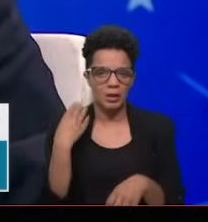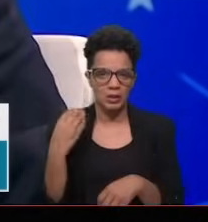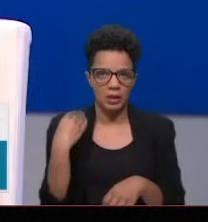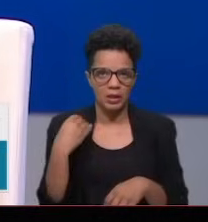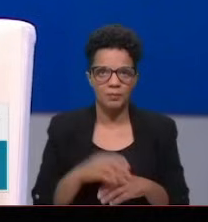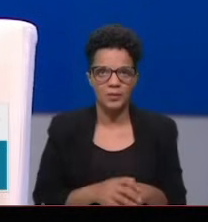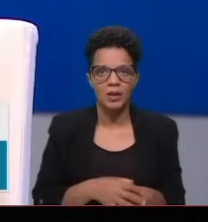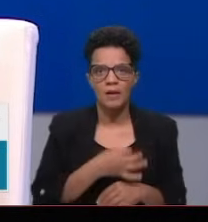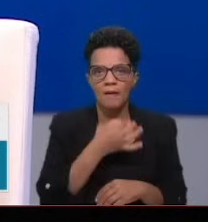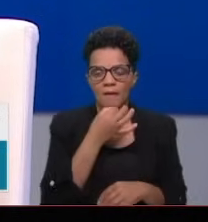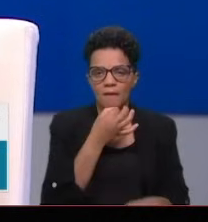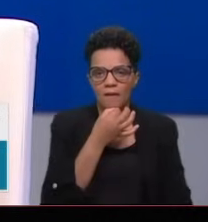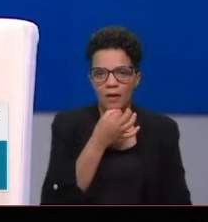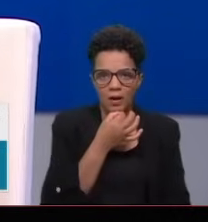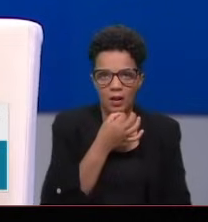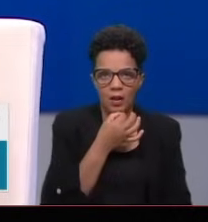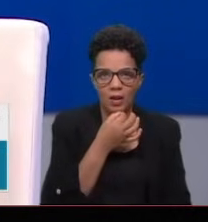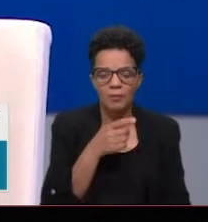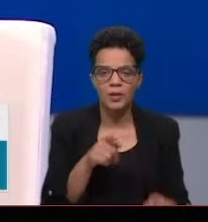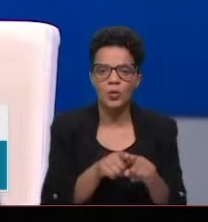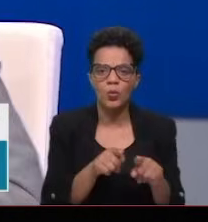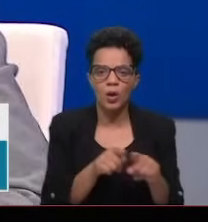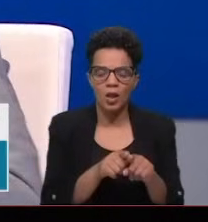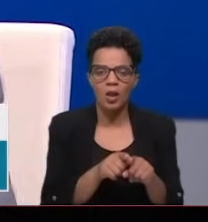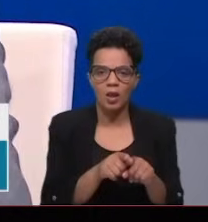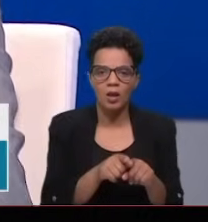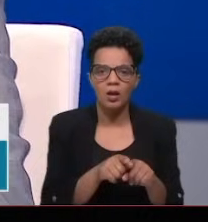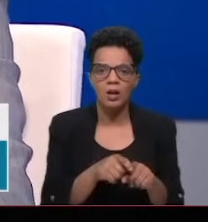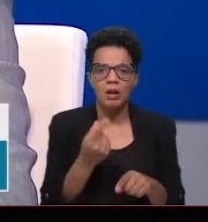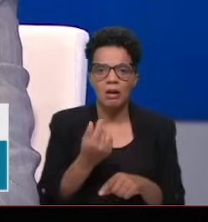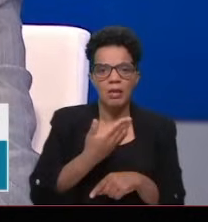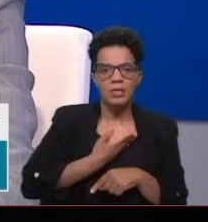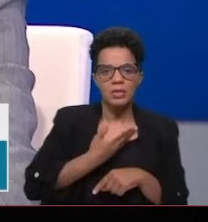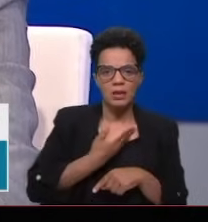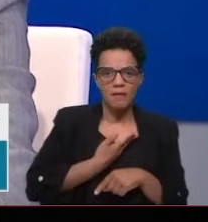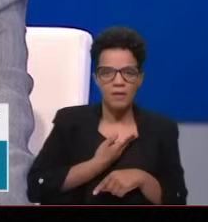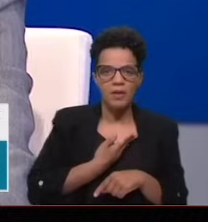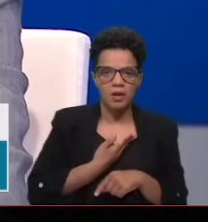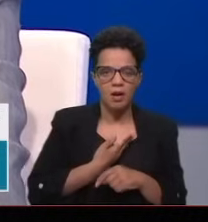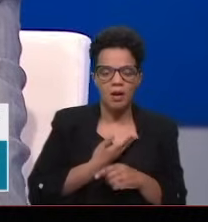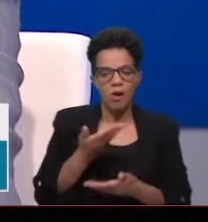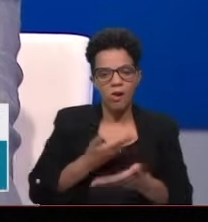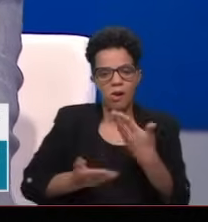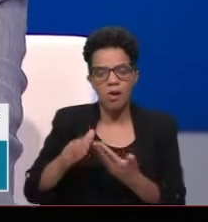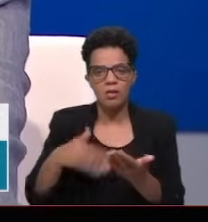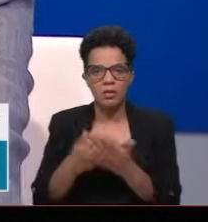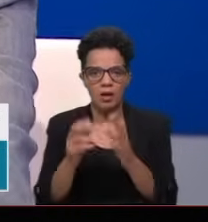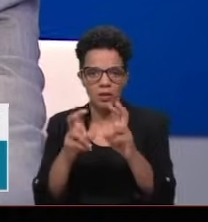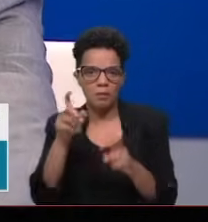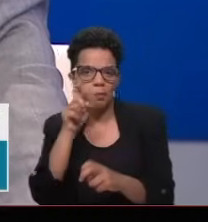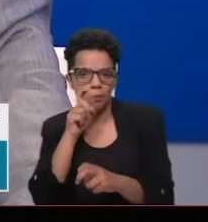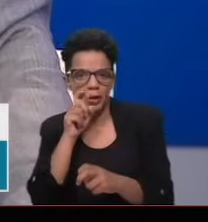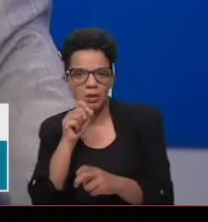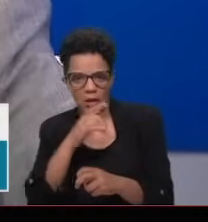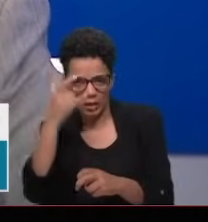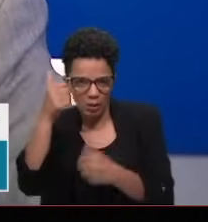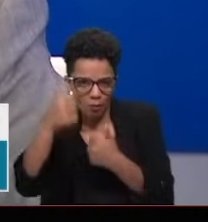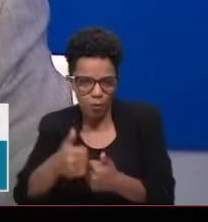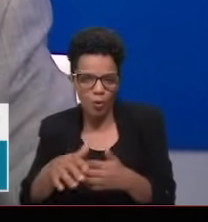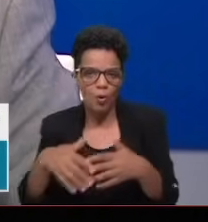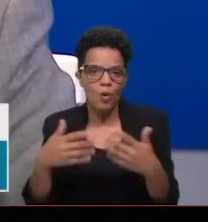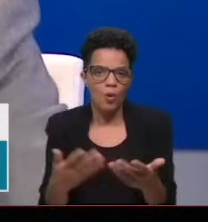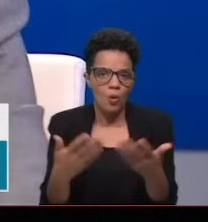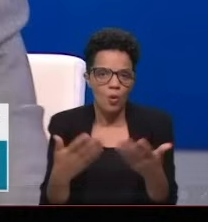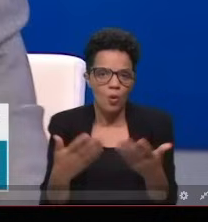fala da hipótese de defens bonds a mutualização da dívida para as questões da Defesa parece-lhe uma boa ideia ou neste caso a mutualização não é